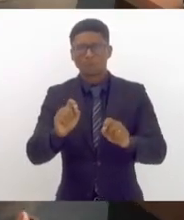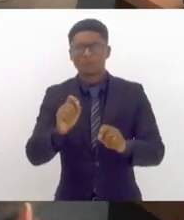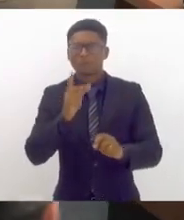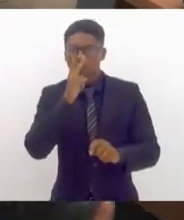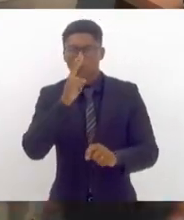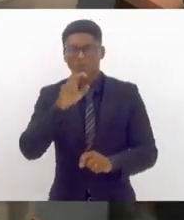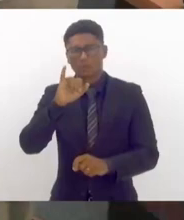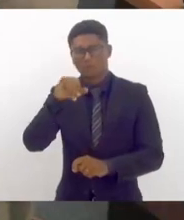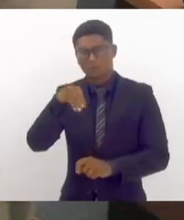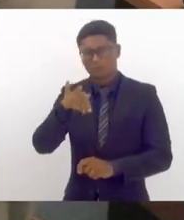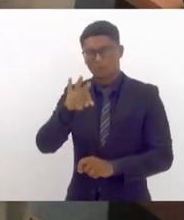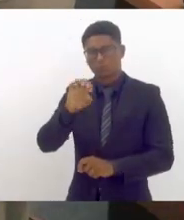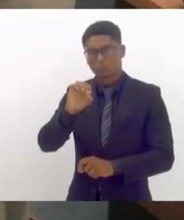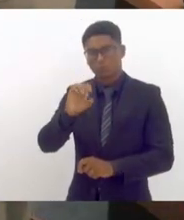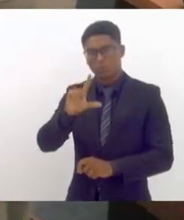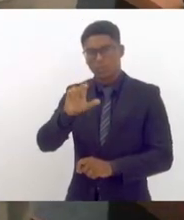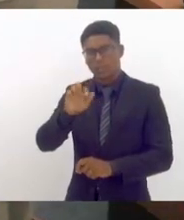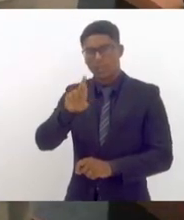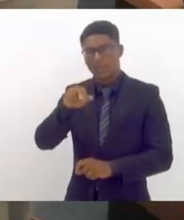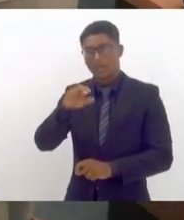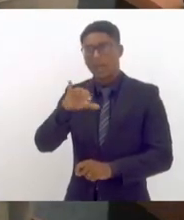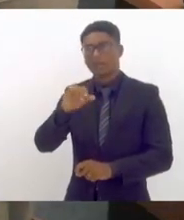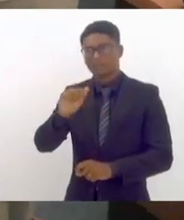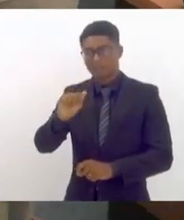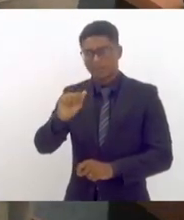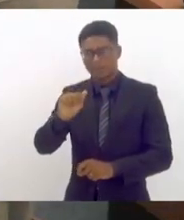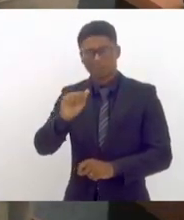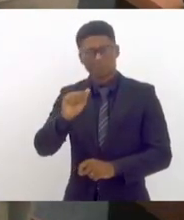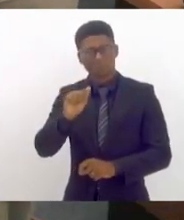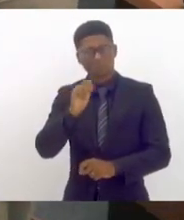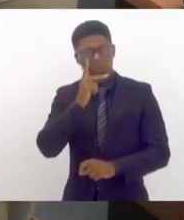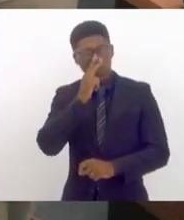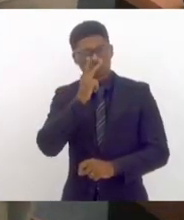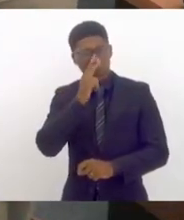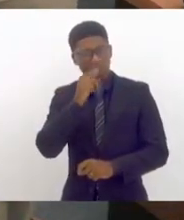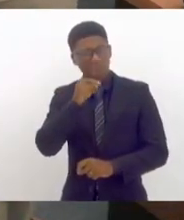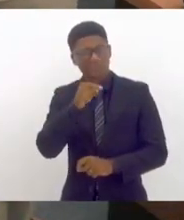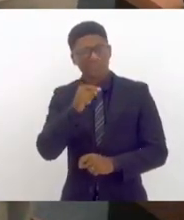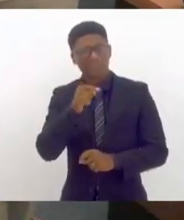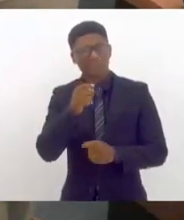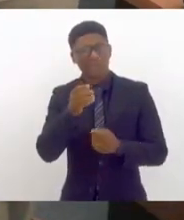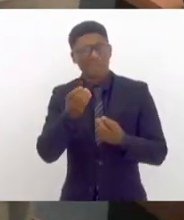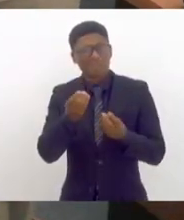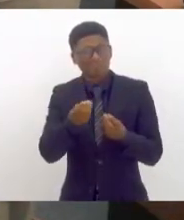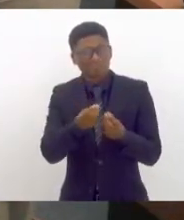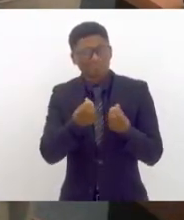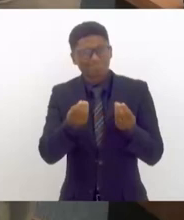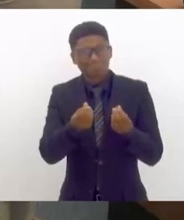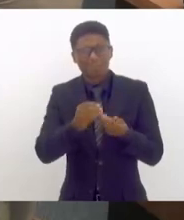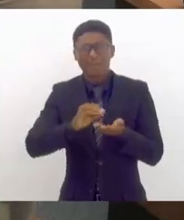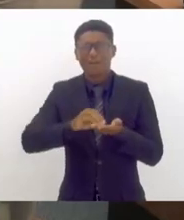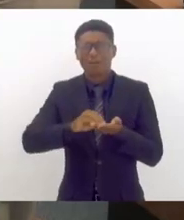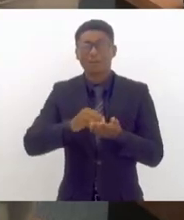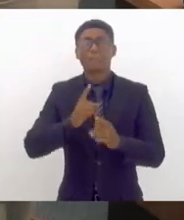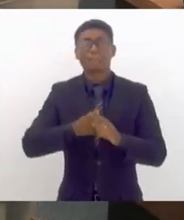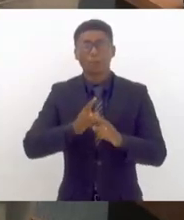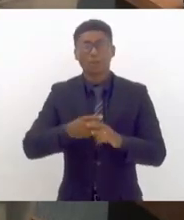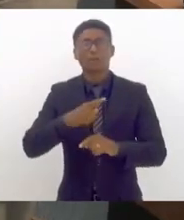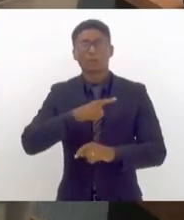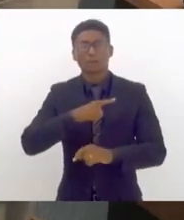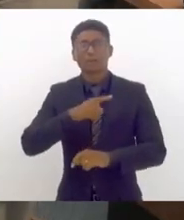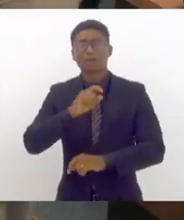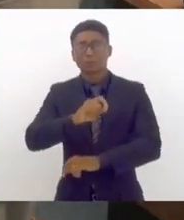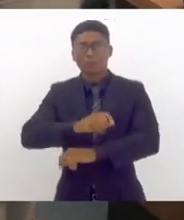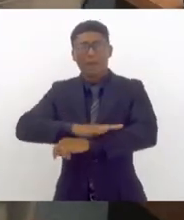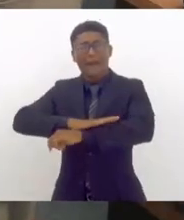sutil demais quando ele retrata, na verdade, gestos e comportamentos de racismo. Portanto,